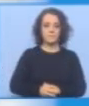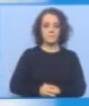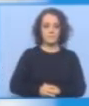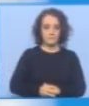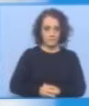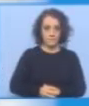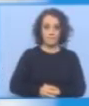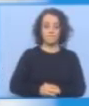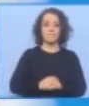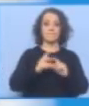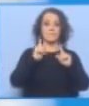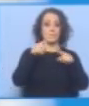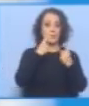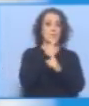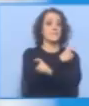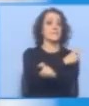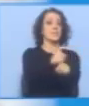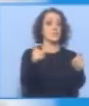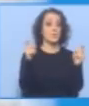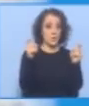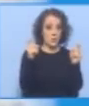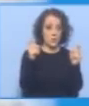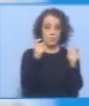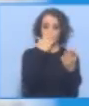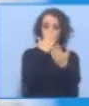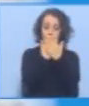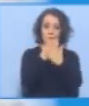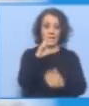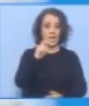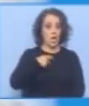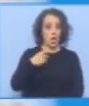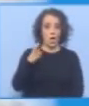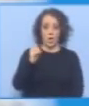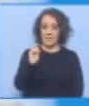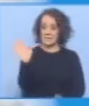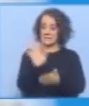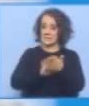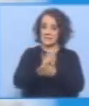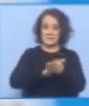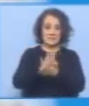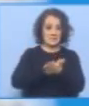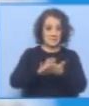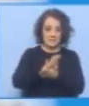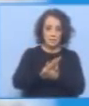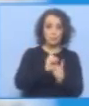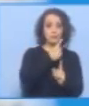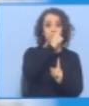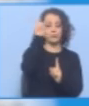E, avisados em sonhos para que não voltassem à presença de Herodes, regressaram à sua terra por outro